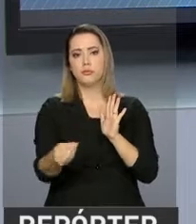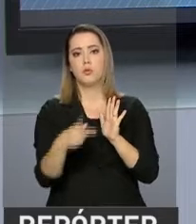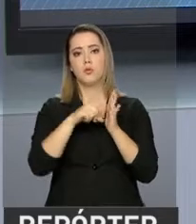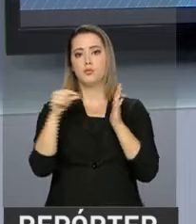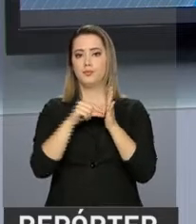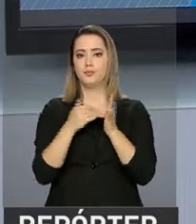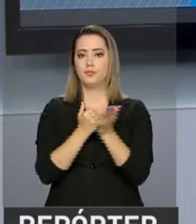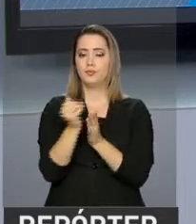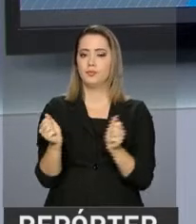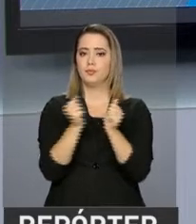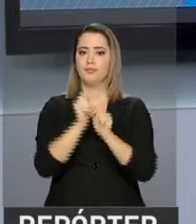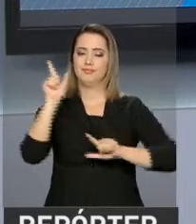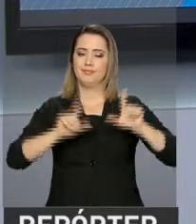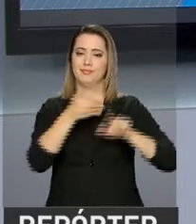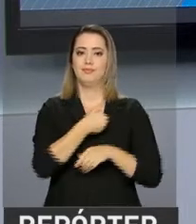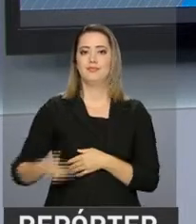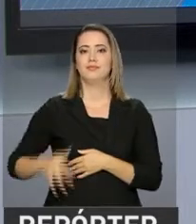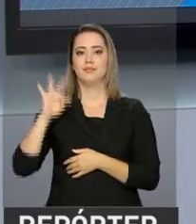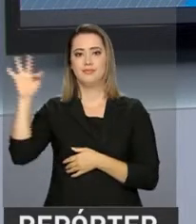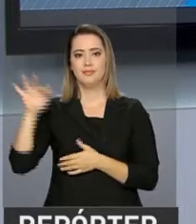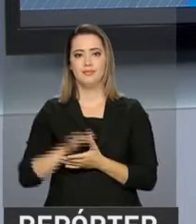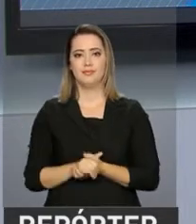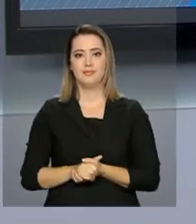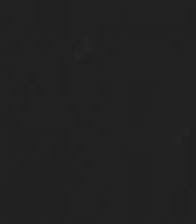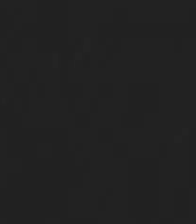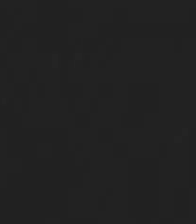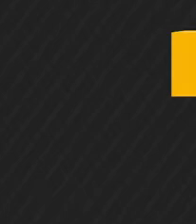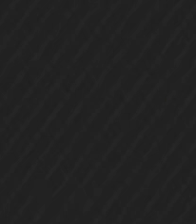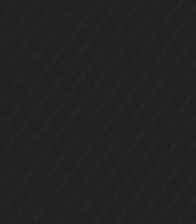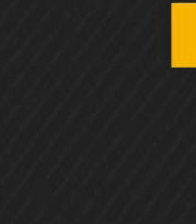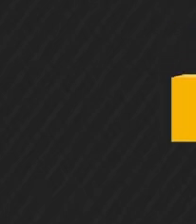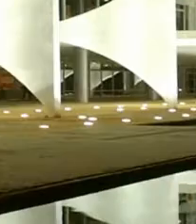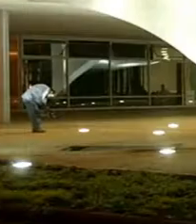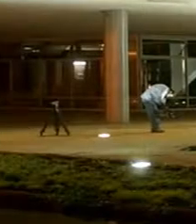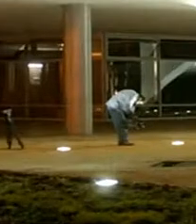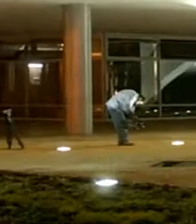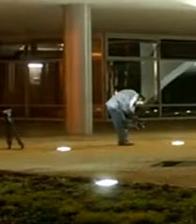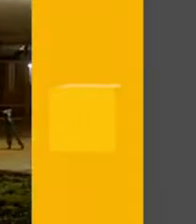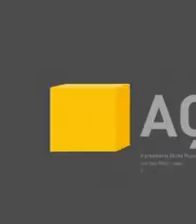Planalto. Continue com a gente na NBR, a TV do Governo Federal.